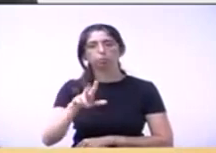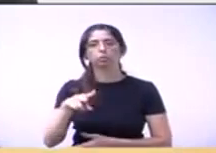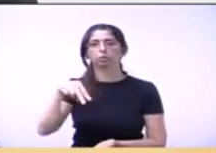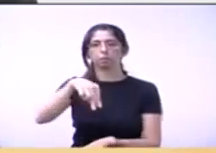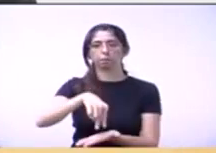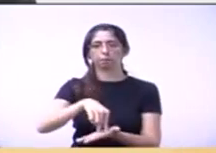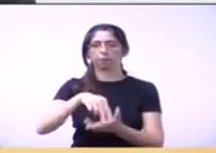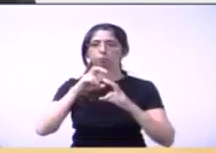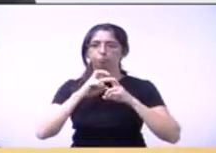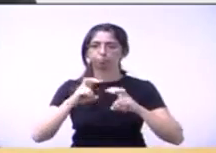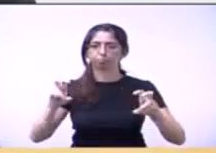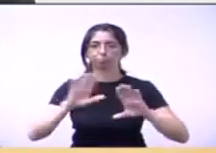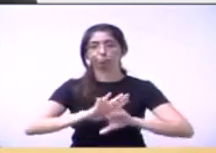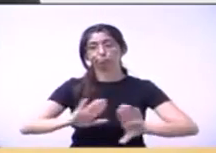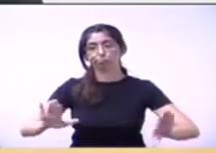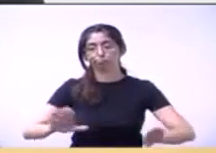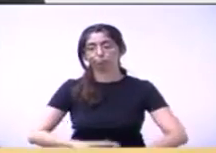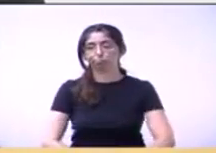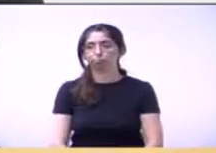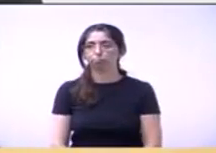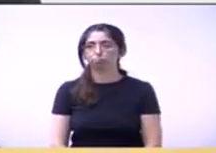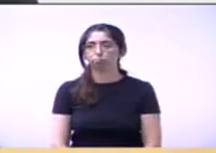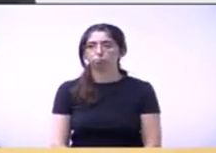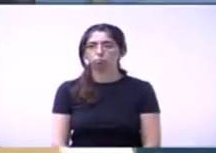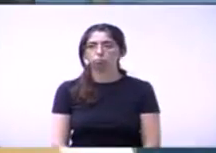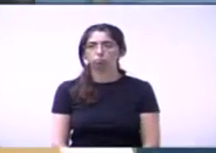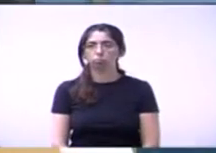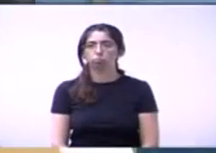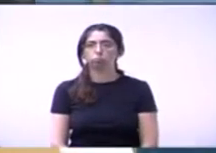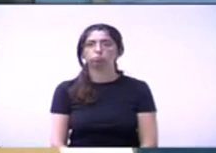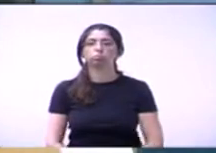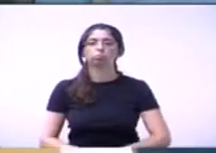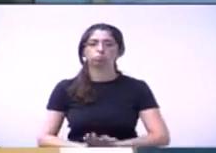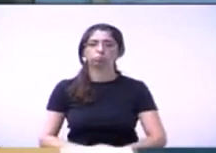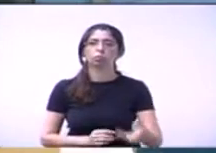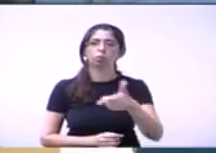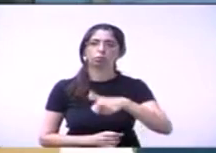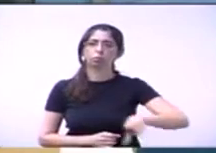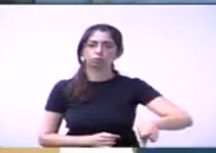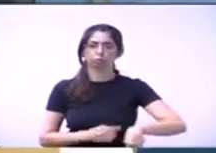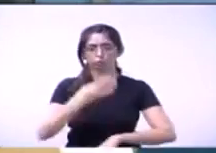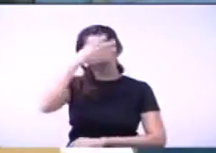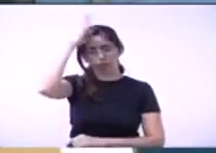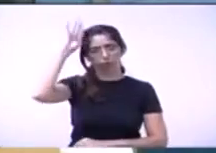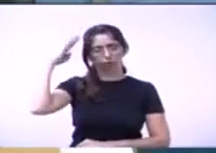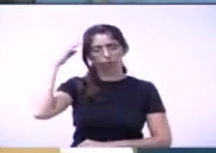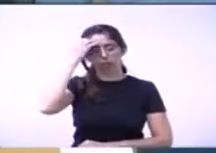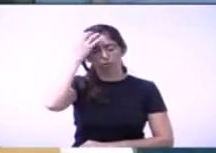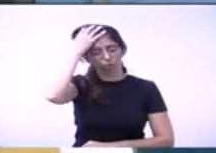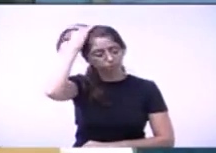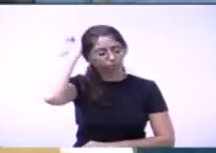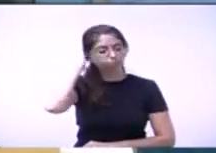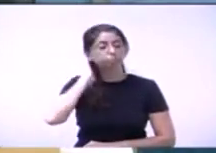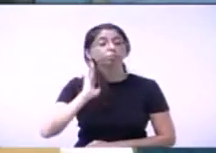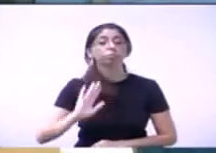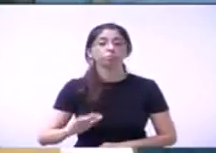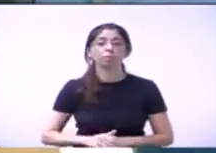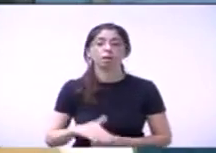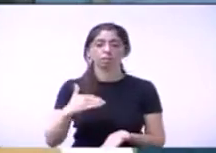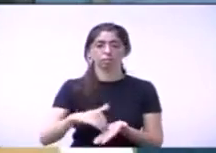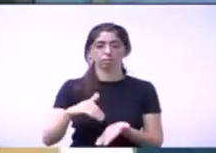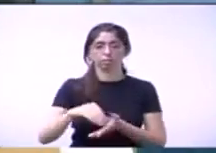tá? Obrigado pela atenção. Sem contar, presidente, colegas vereadores, que a Secretaria de